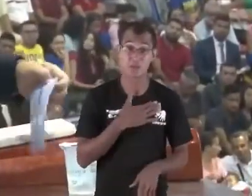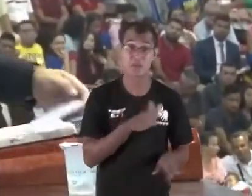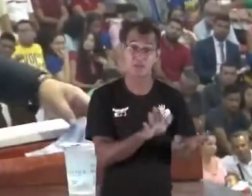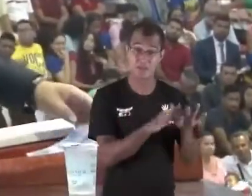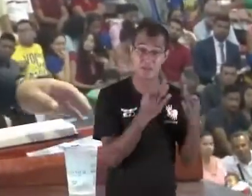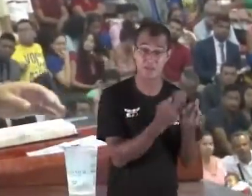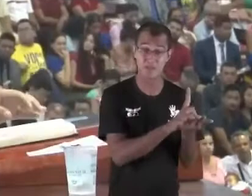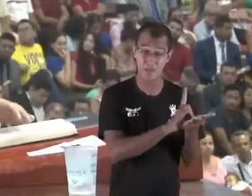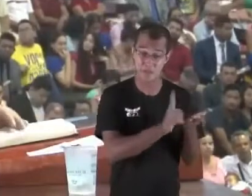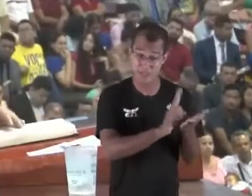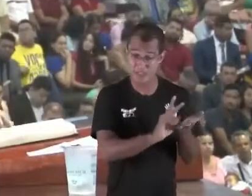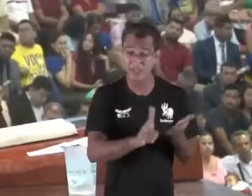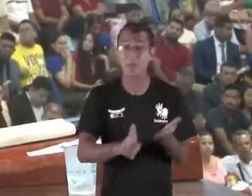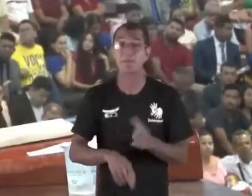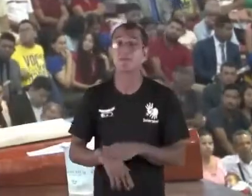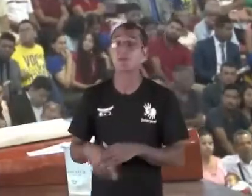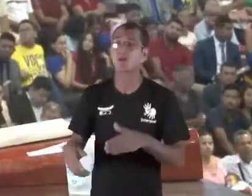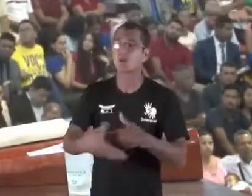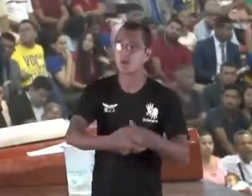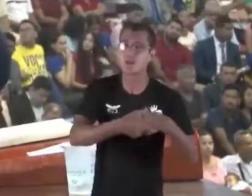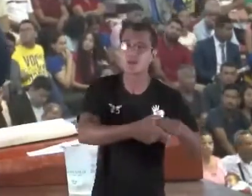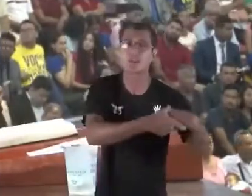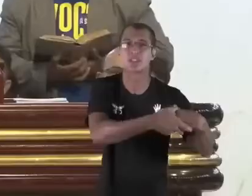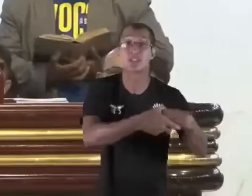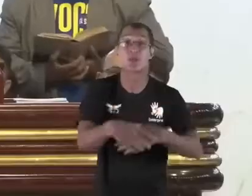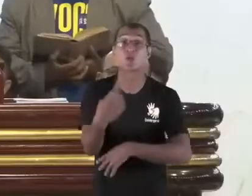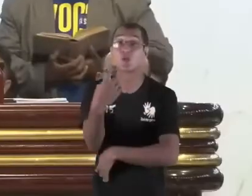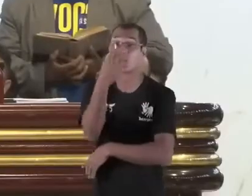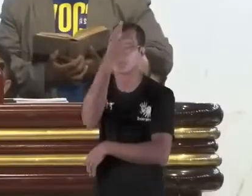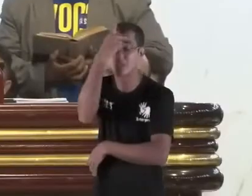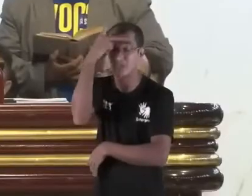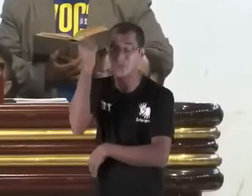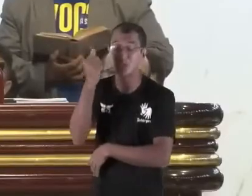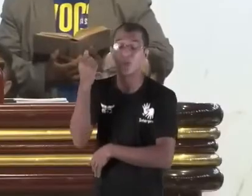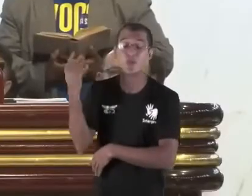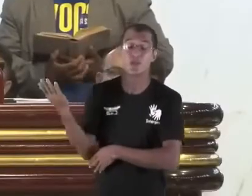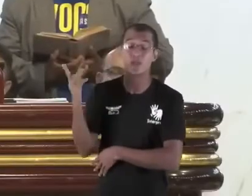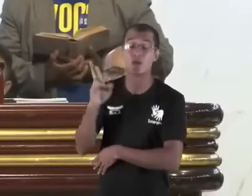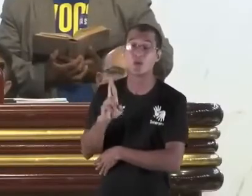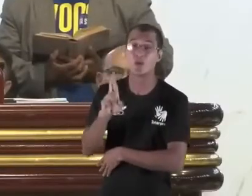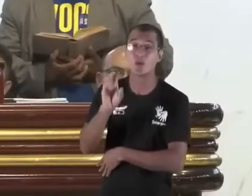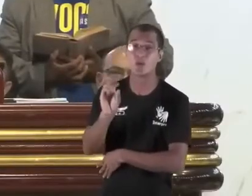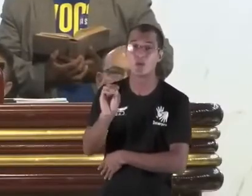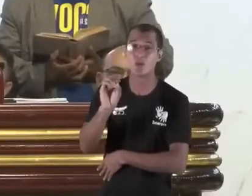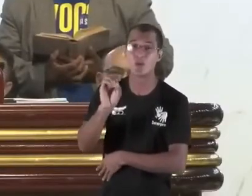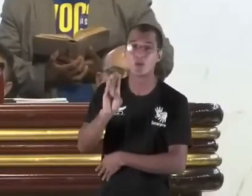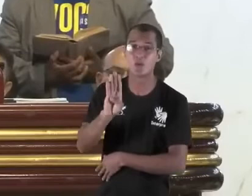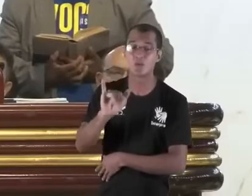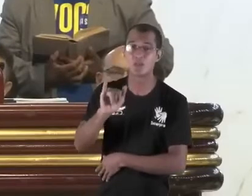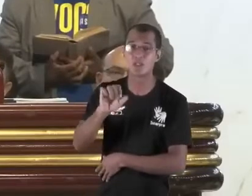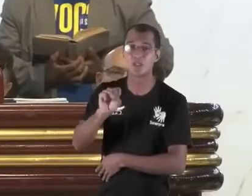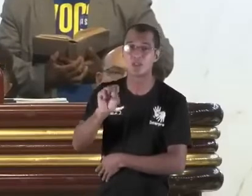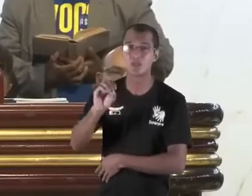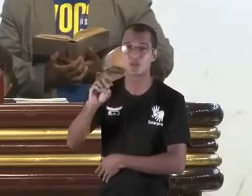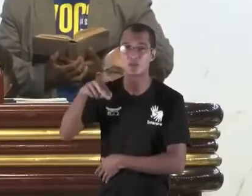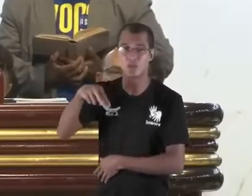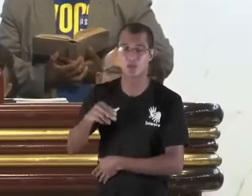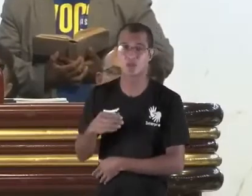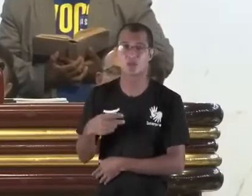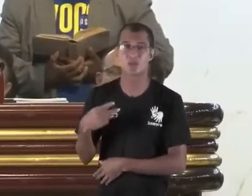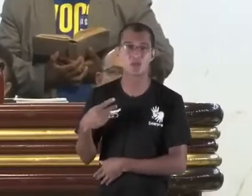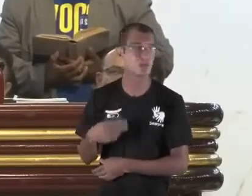minha família cumprimentar na pessoa do pastor Robson Lopes os pregadores que